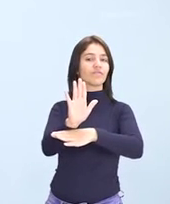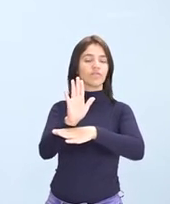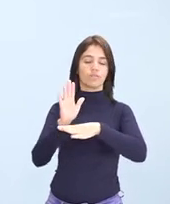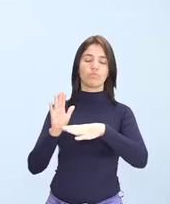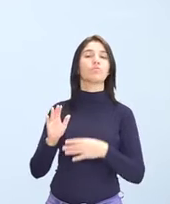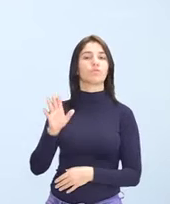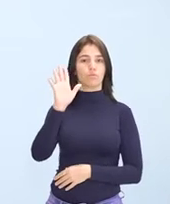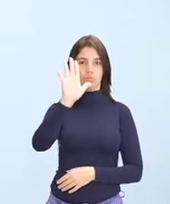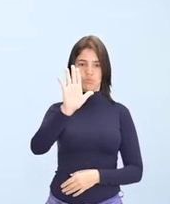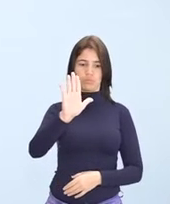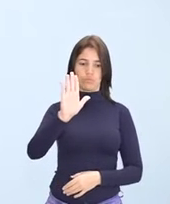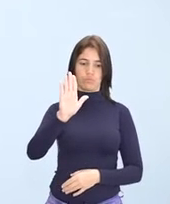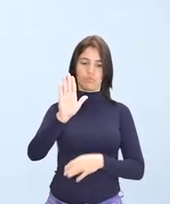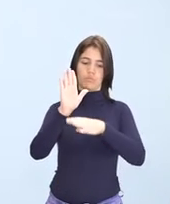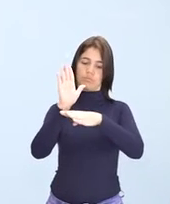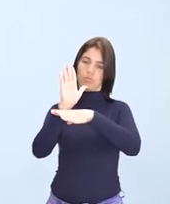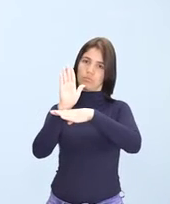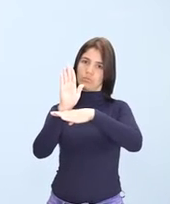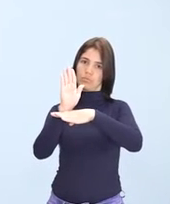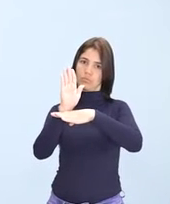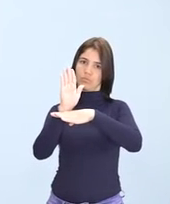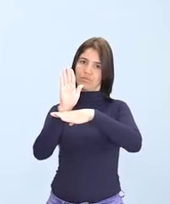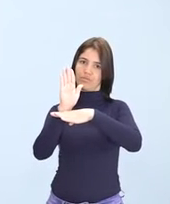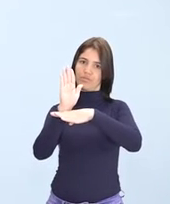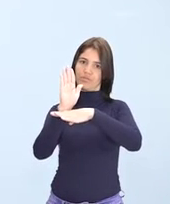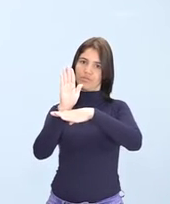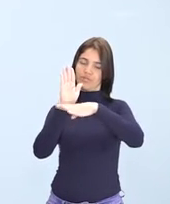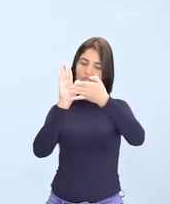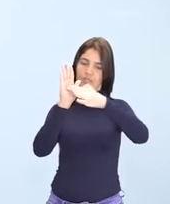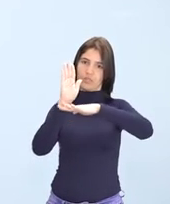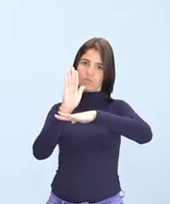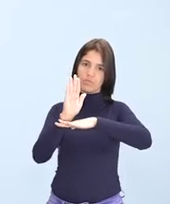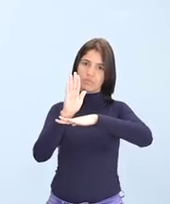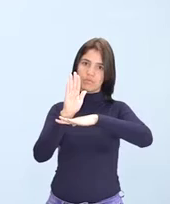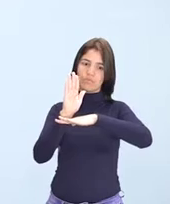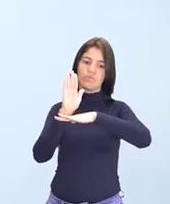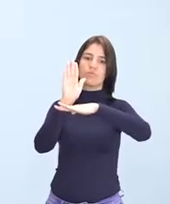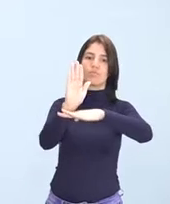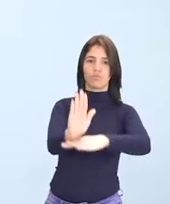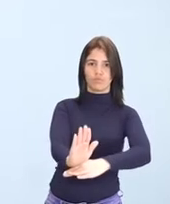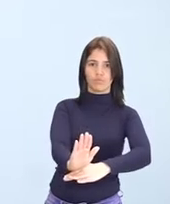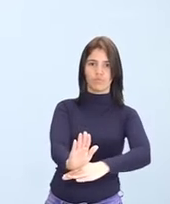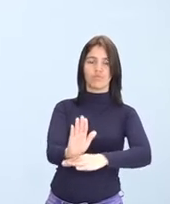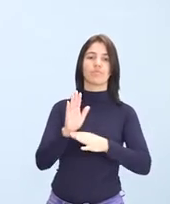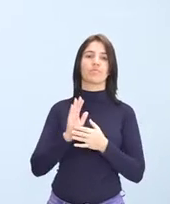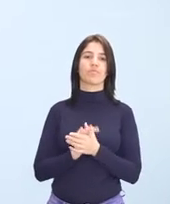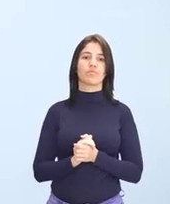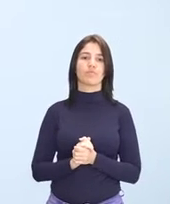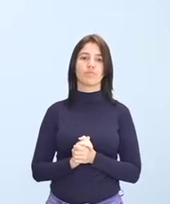eu tenho a palma da mão para cima e a outra para baixo. E faço o movimento de